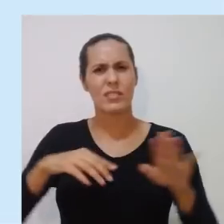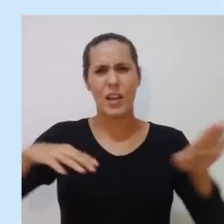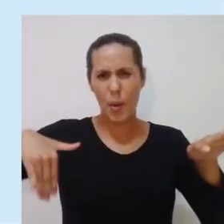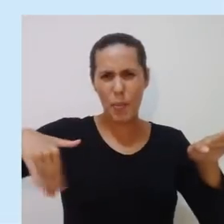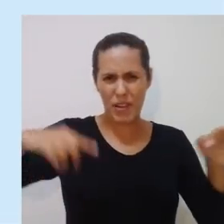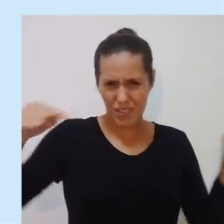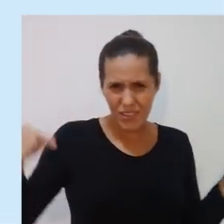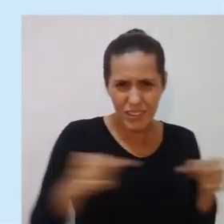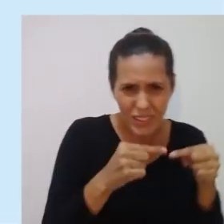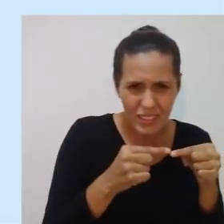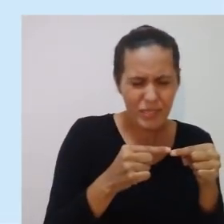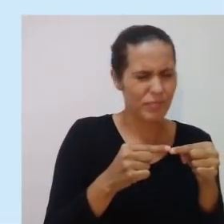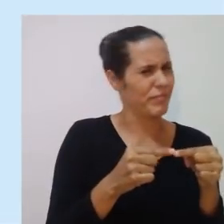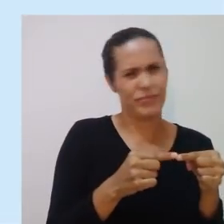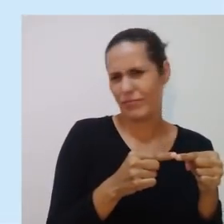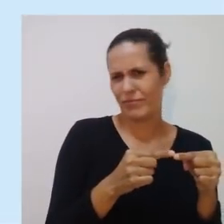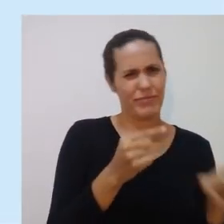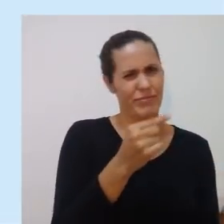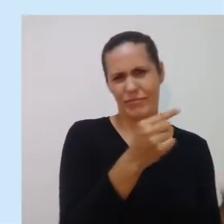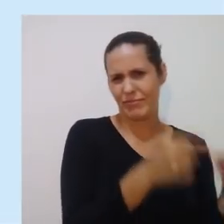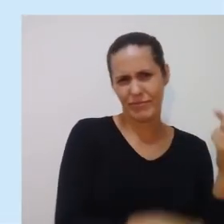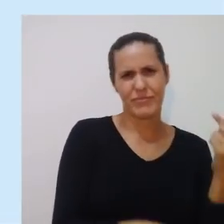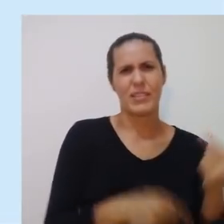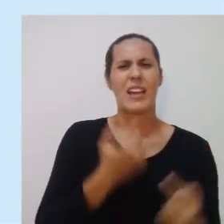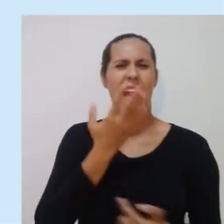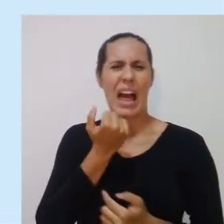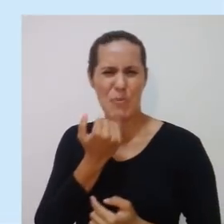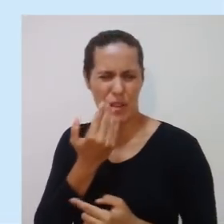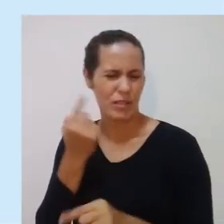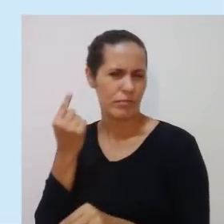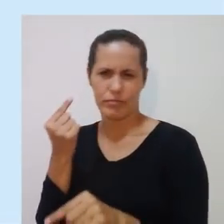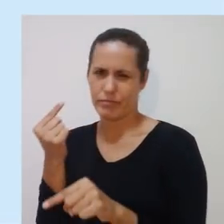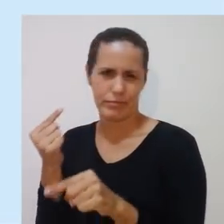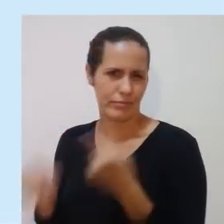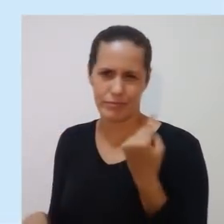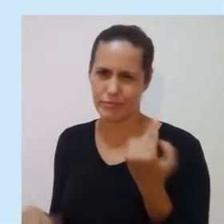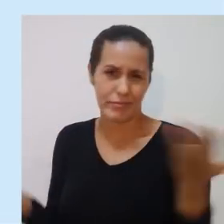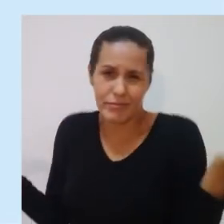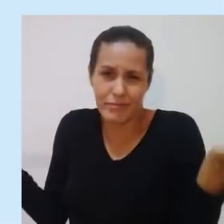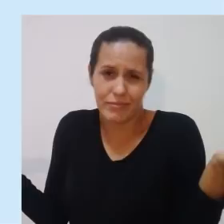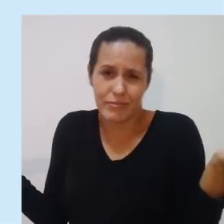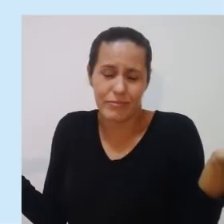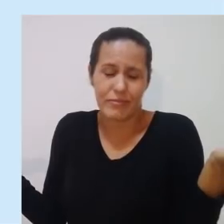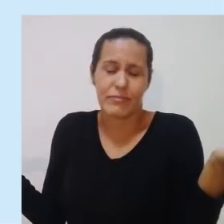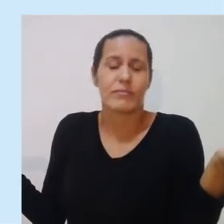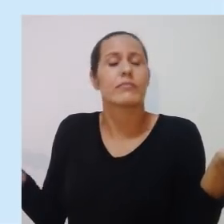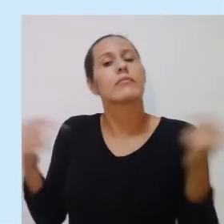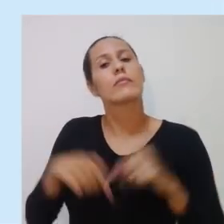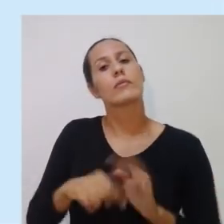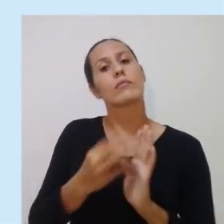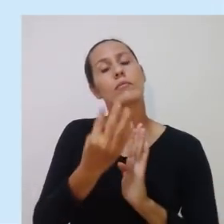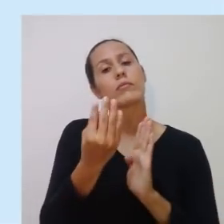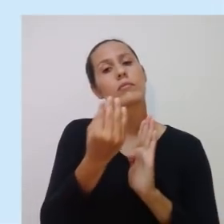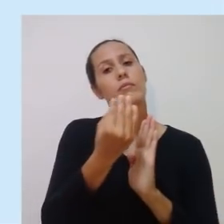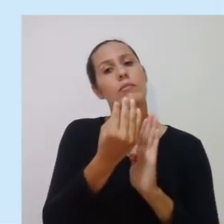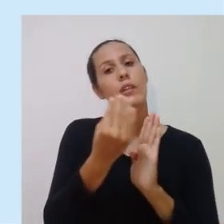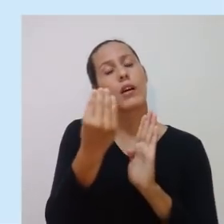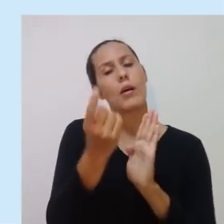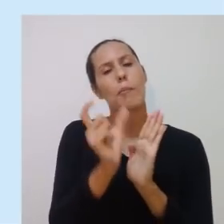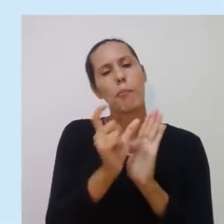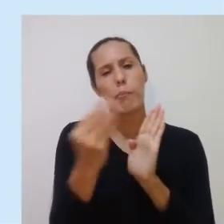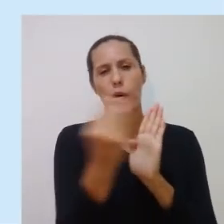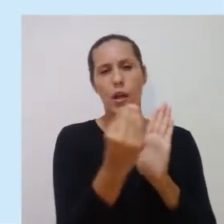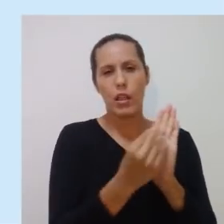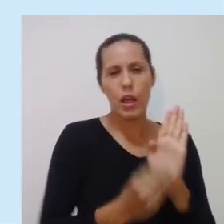não tem nada a ver com praia, não tem nada a ver com alimentação, nada a ver. Então, as palavras